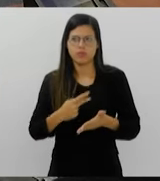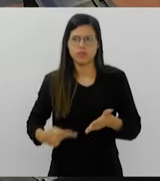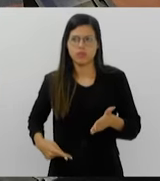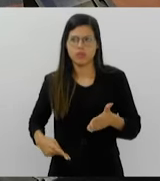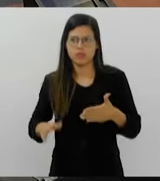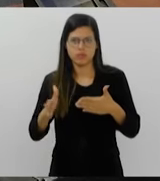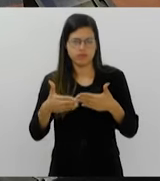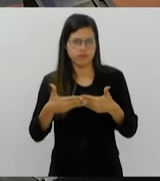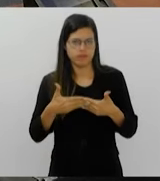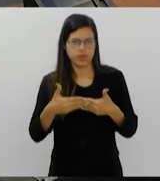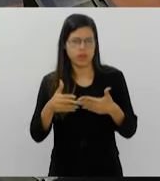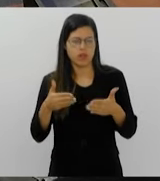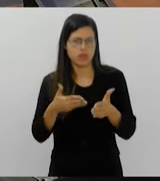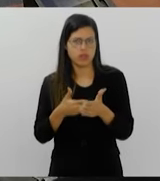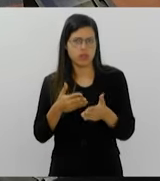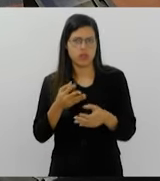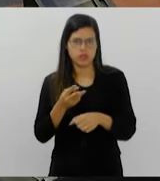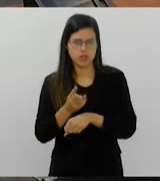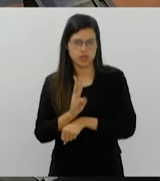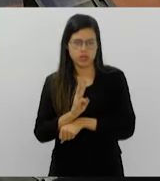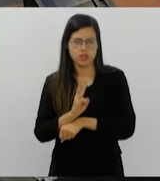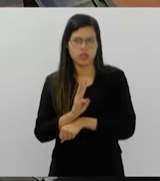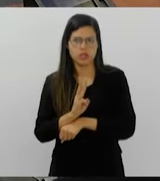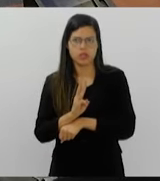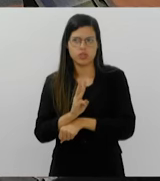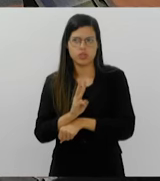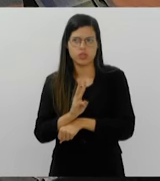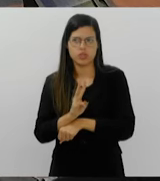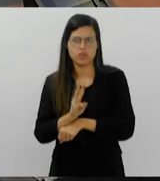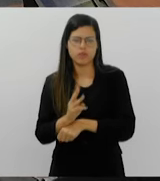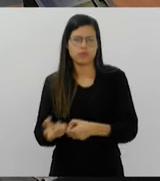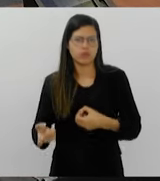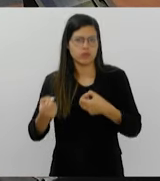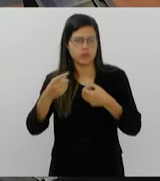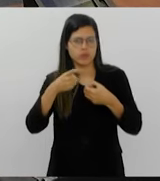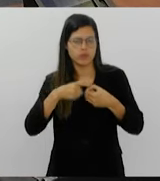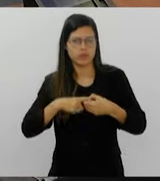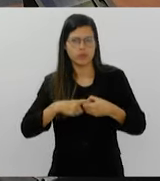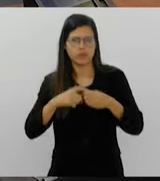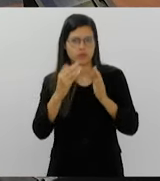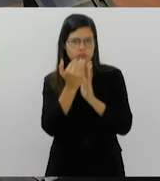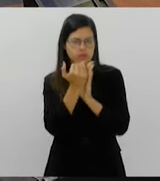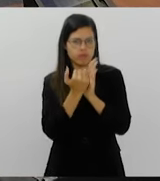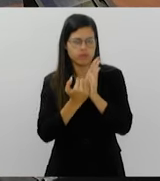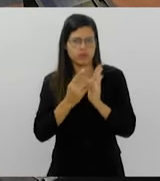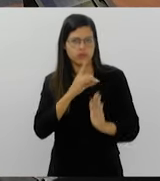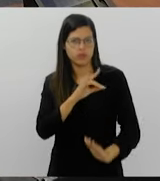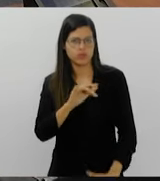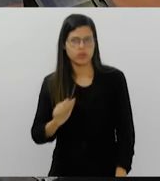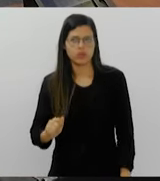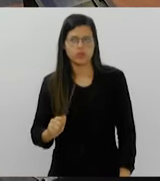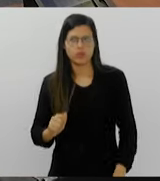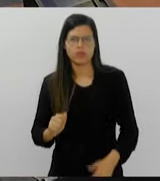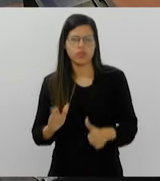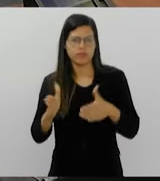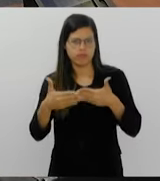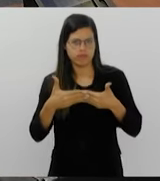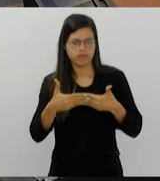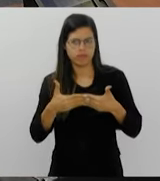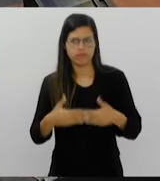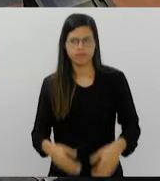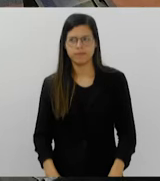suspende o trabalho até às 15 horas, quando retornaremos com a ordem do dia. Está suspensa a sessão.